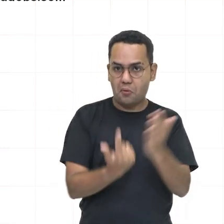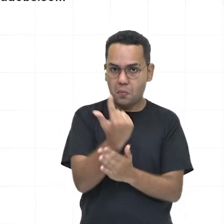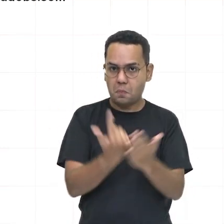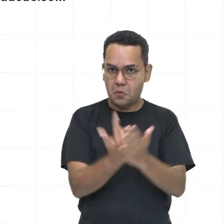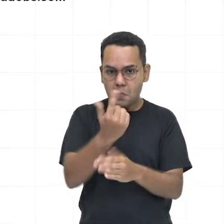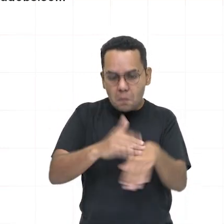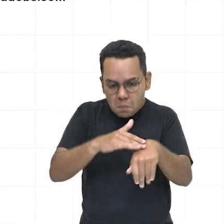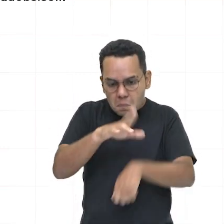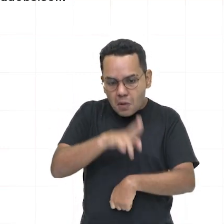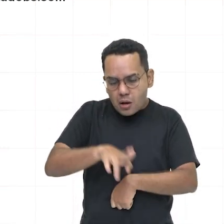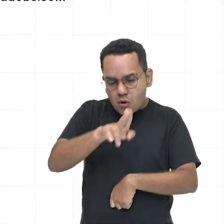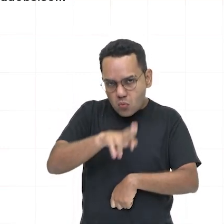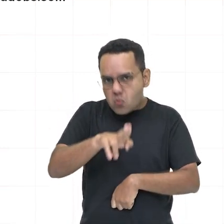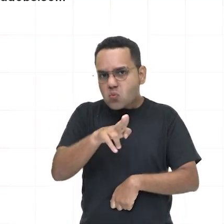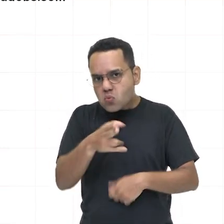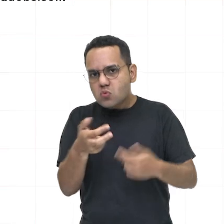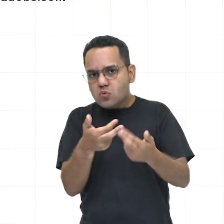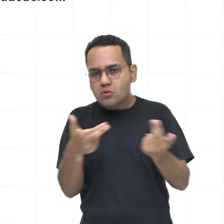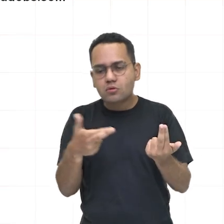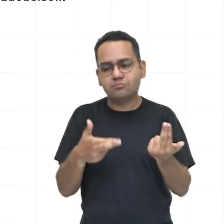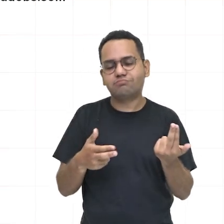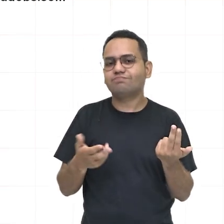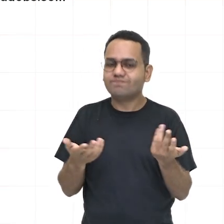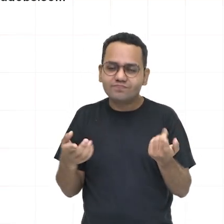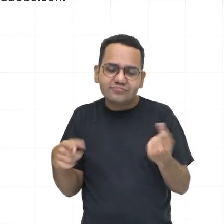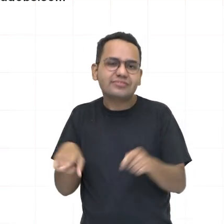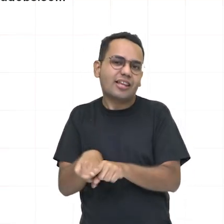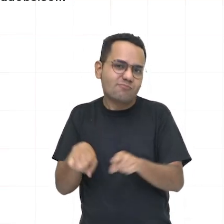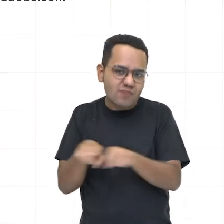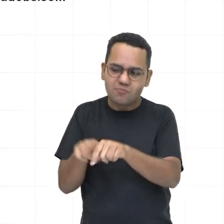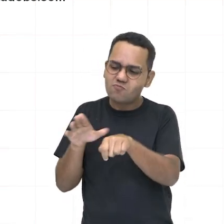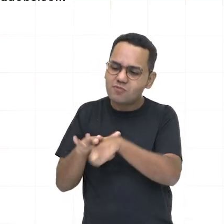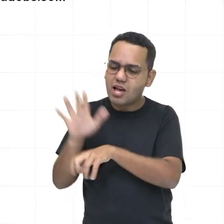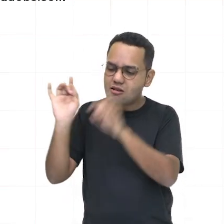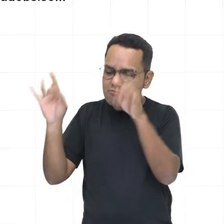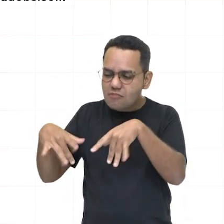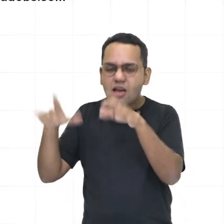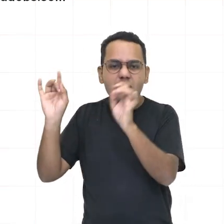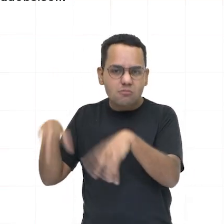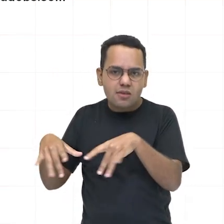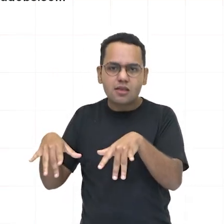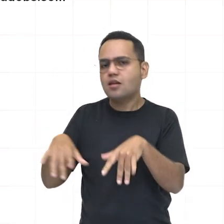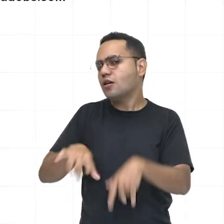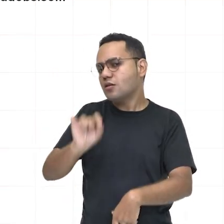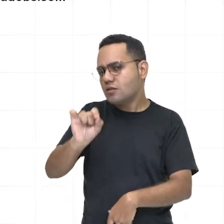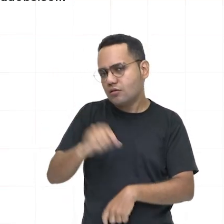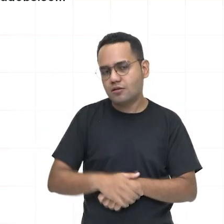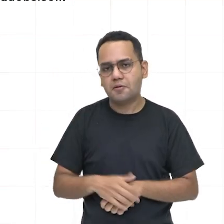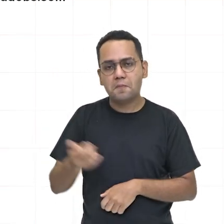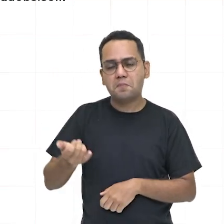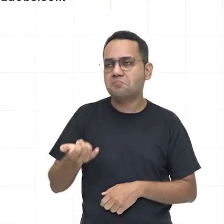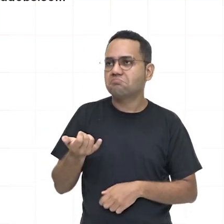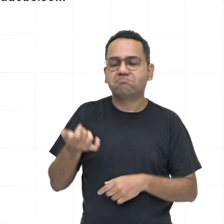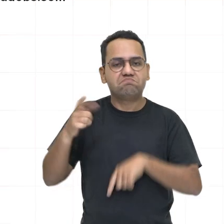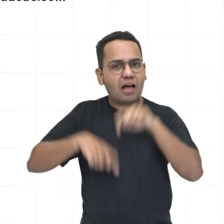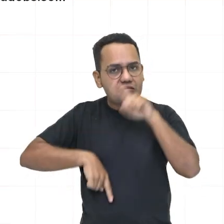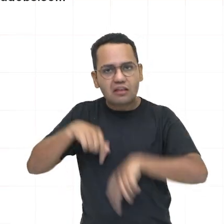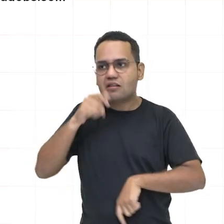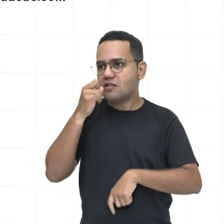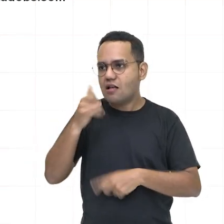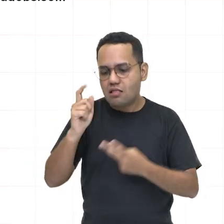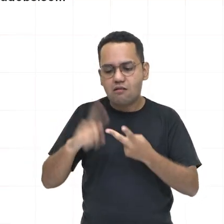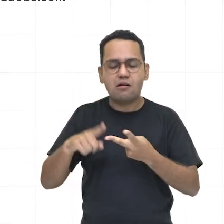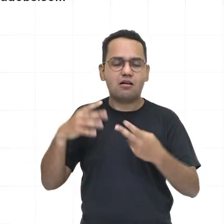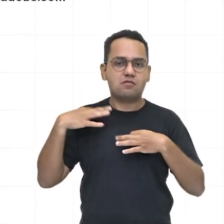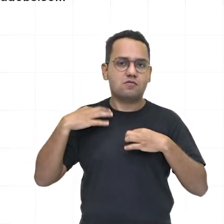tá? Especialmente aí em roupas, eletroeletrônicos e todo tipo de objetos, né? Embalagens de produtos e